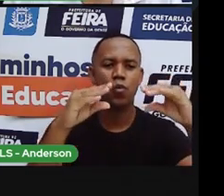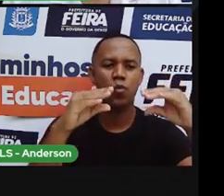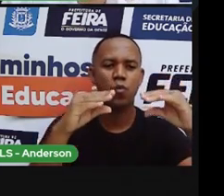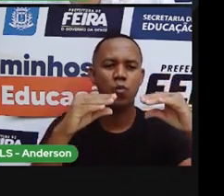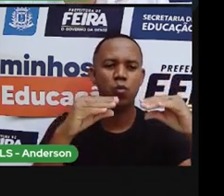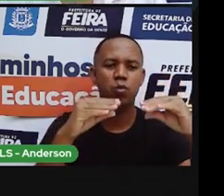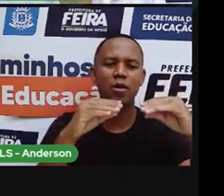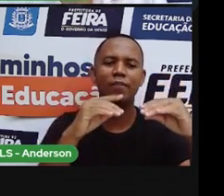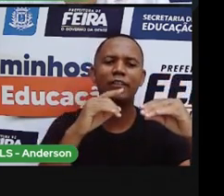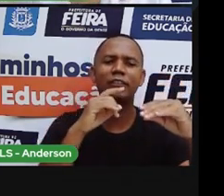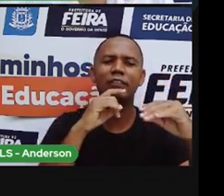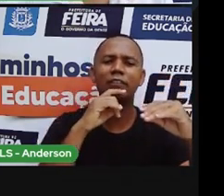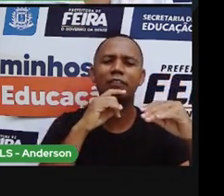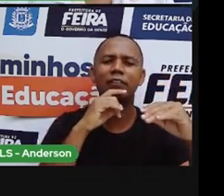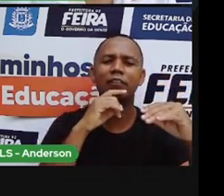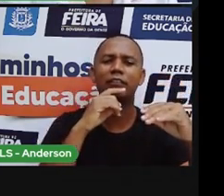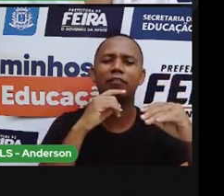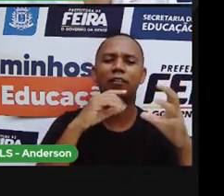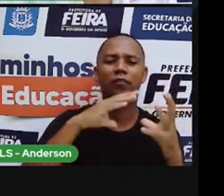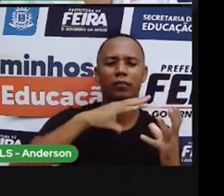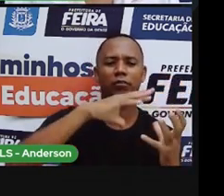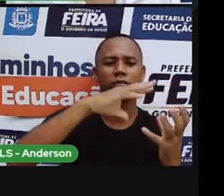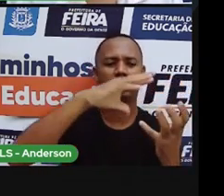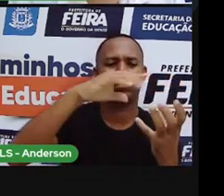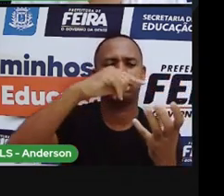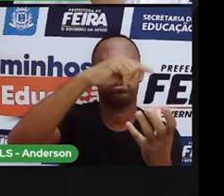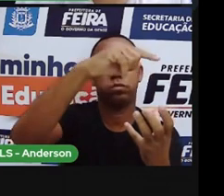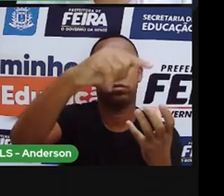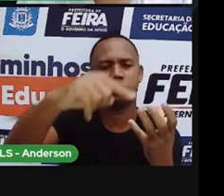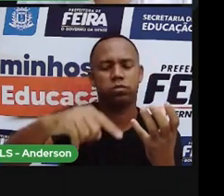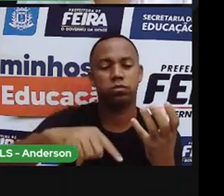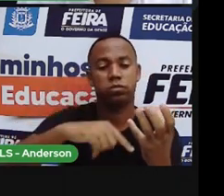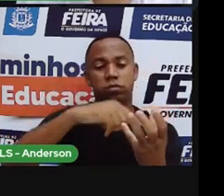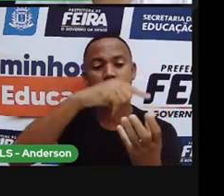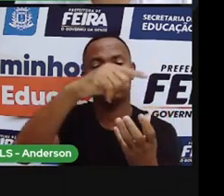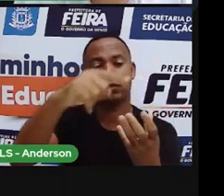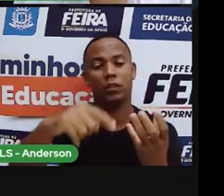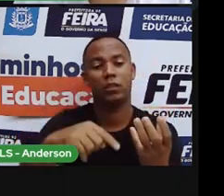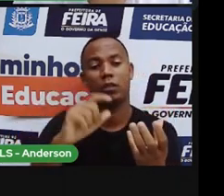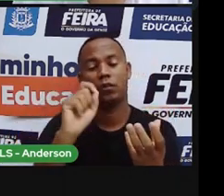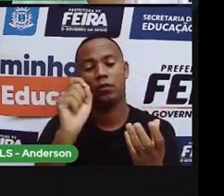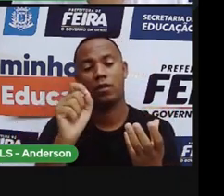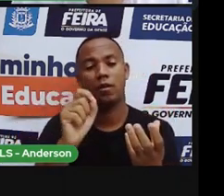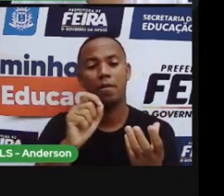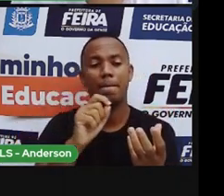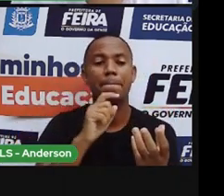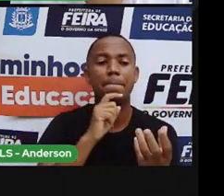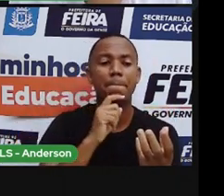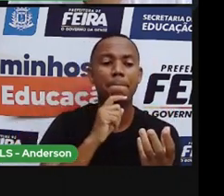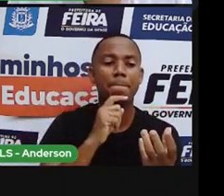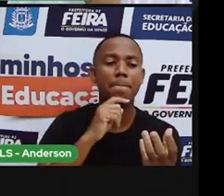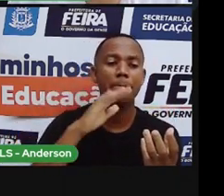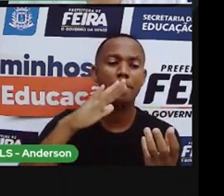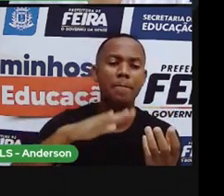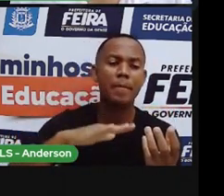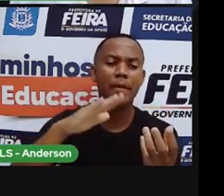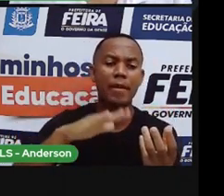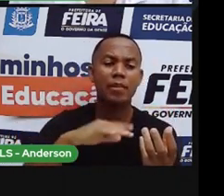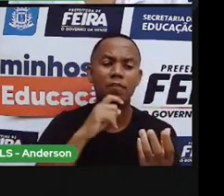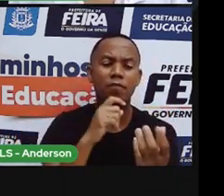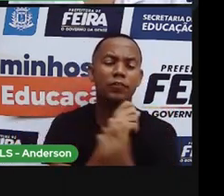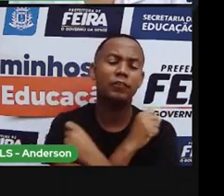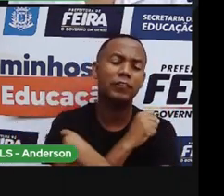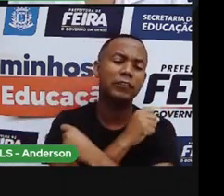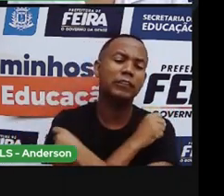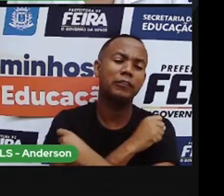no entanto, no cosmos, que é o espaço, né? As temperaturas, elas são negativas, ou seja, elas são bem